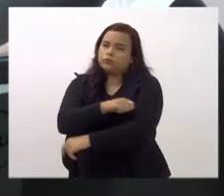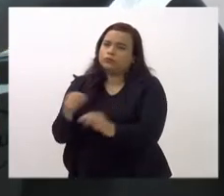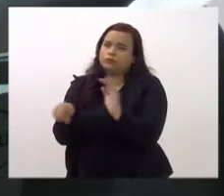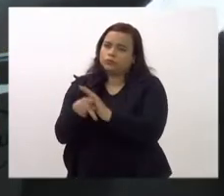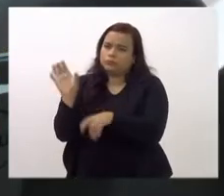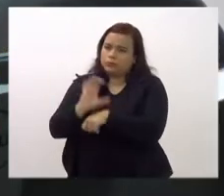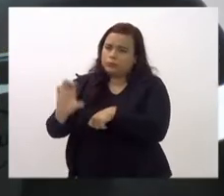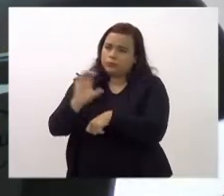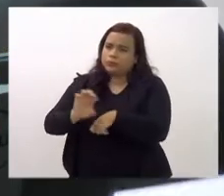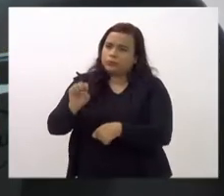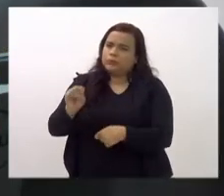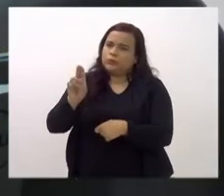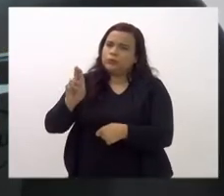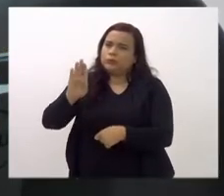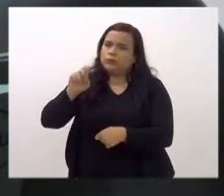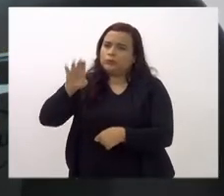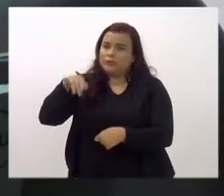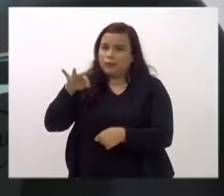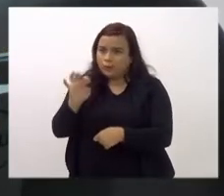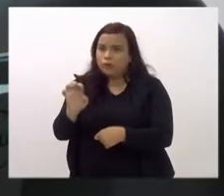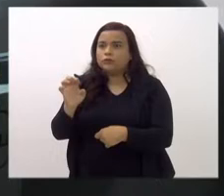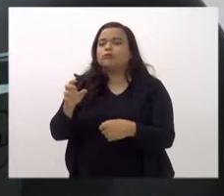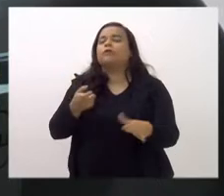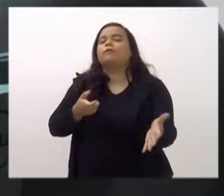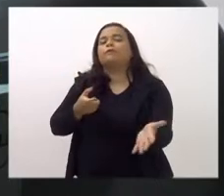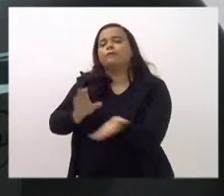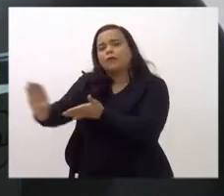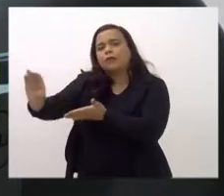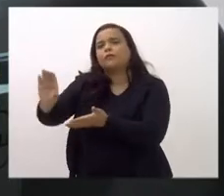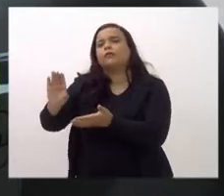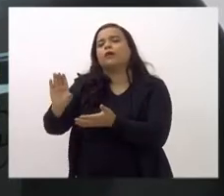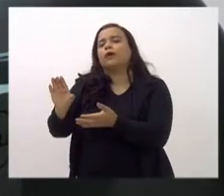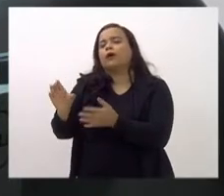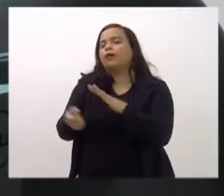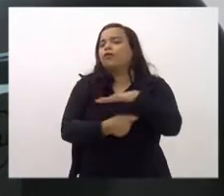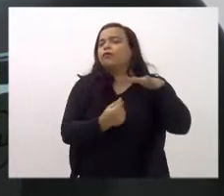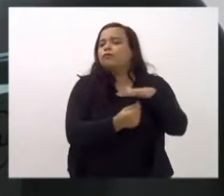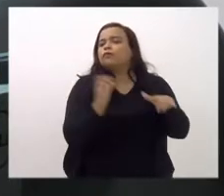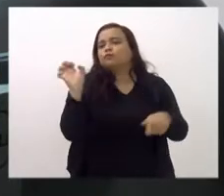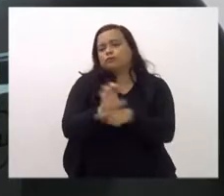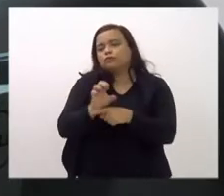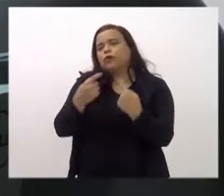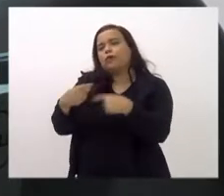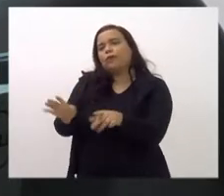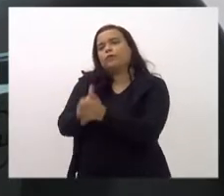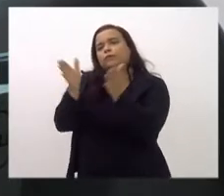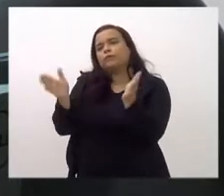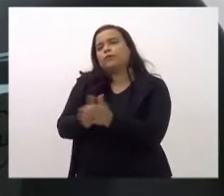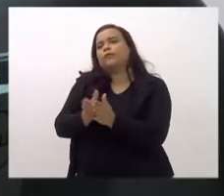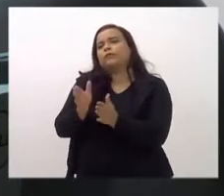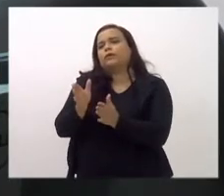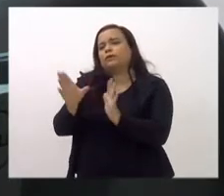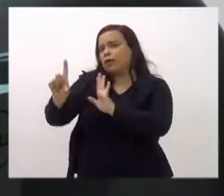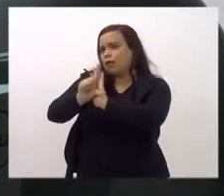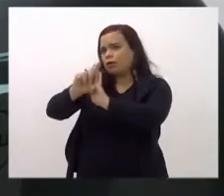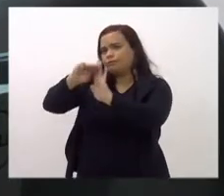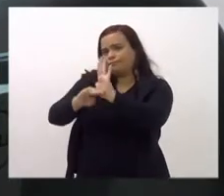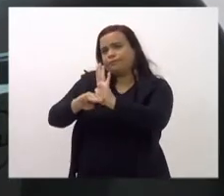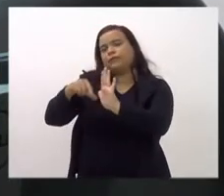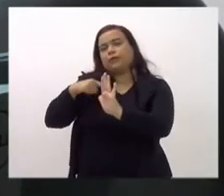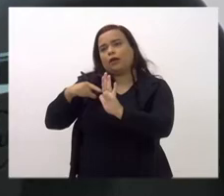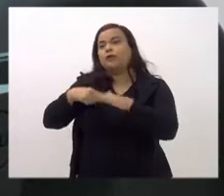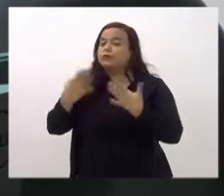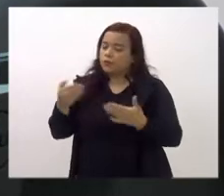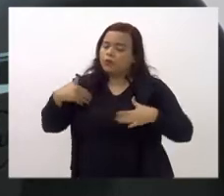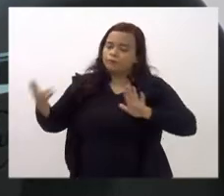ao financiamento através do Fundo Estadual de Combate à Pobreza, como previsto em lei. Eu confesso que, das legislações